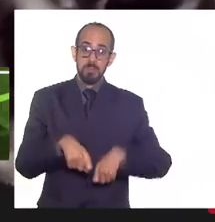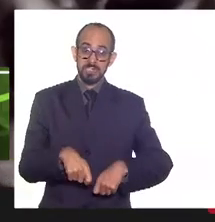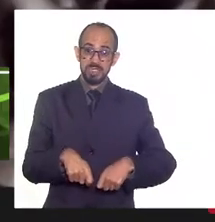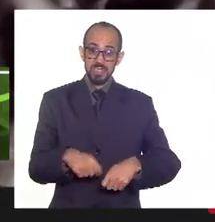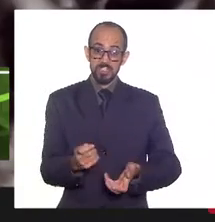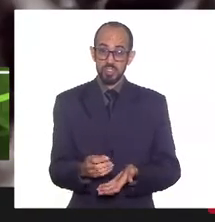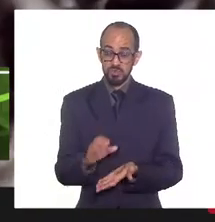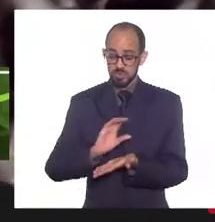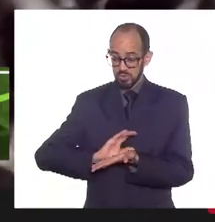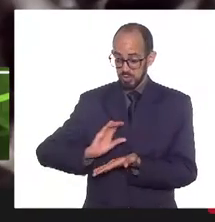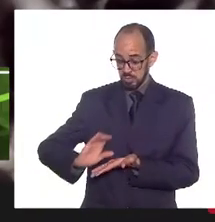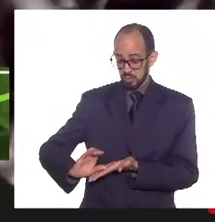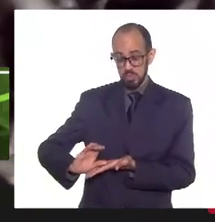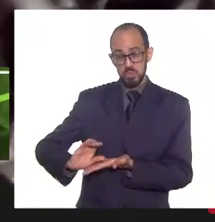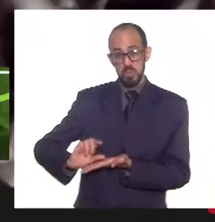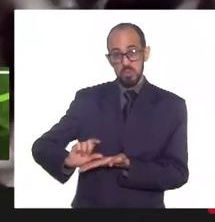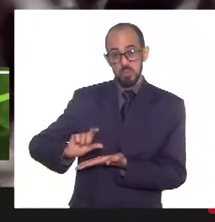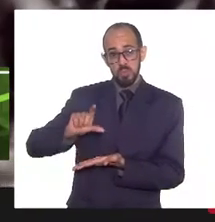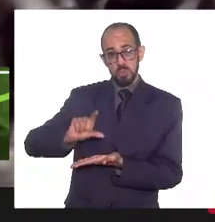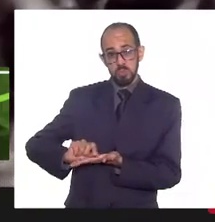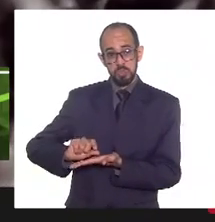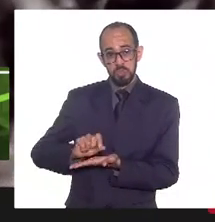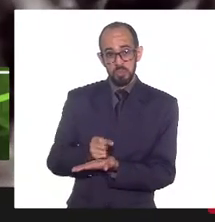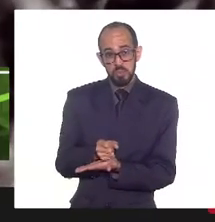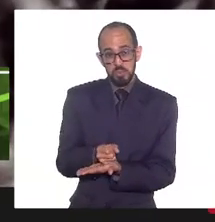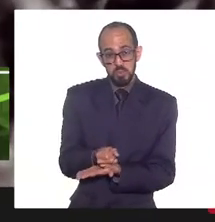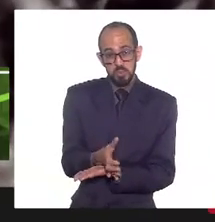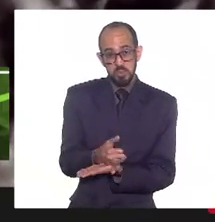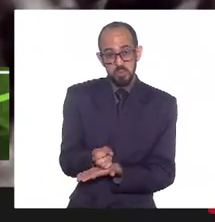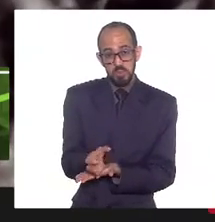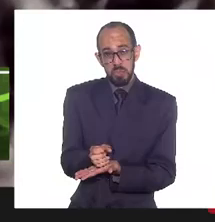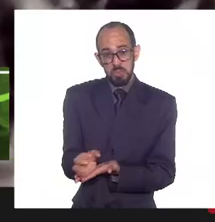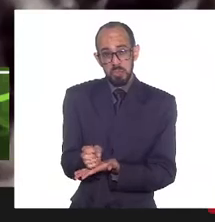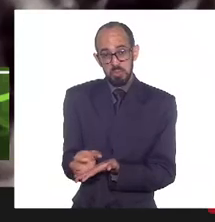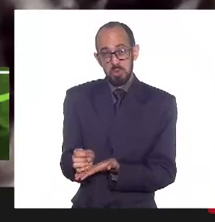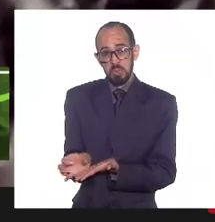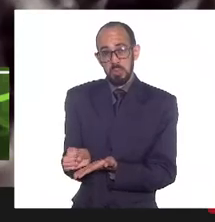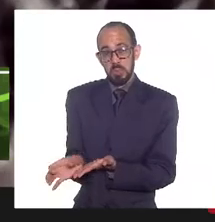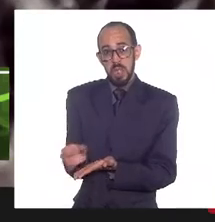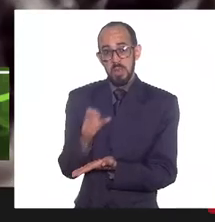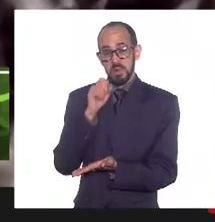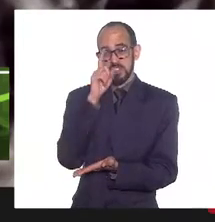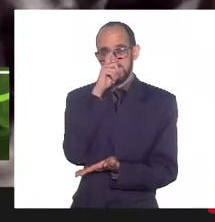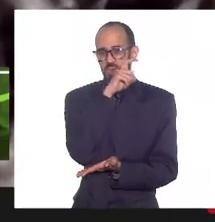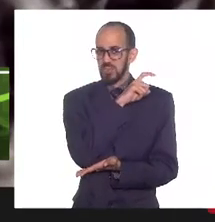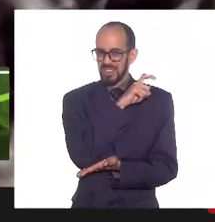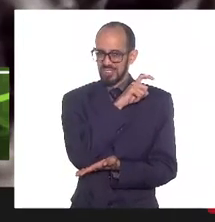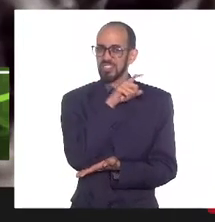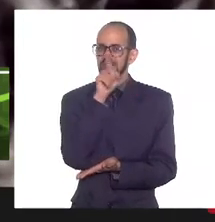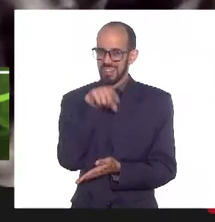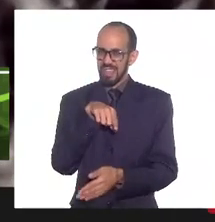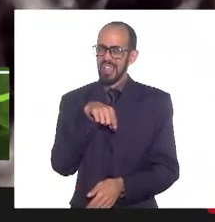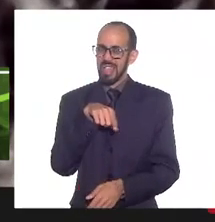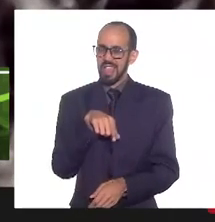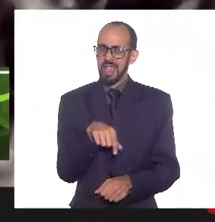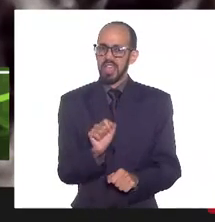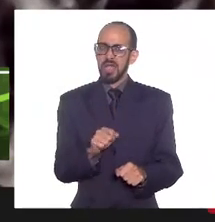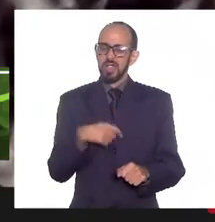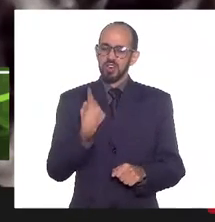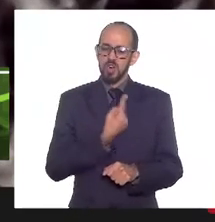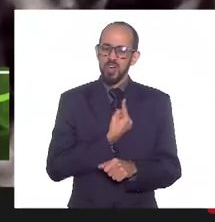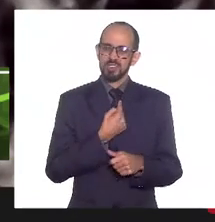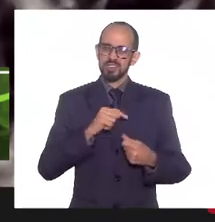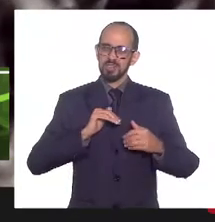de forma capilarizada aos produtores culturais é uma dificuldade eu acho que a gente está aqui numa articulação virtuosa